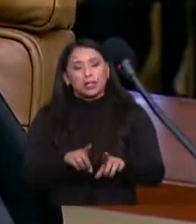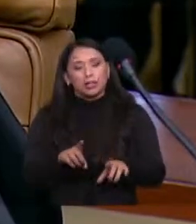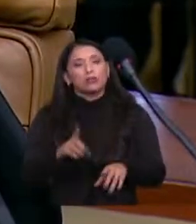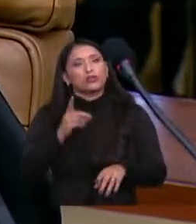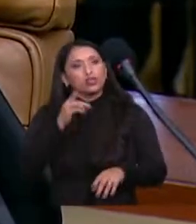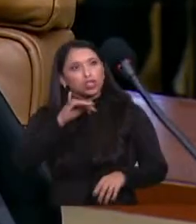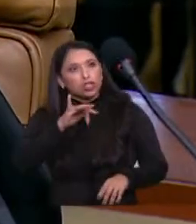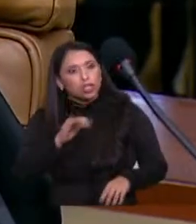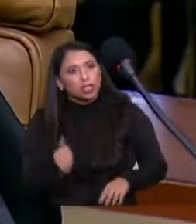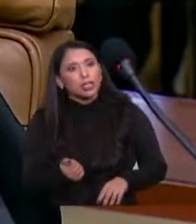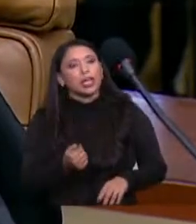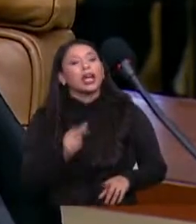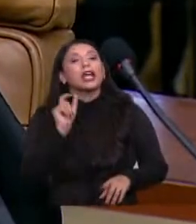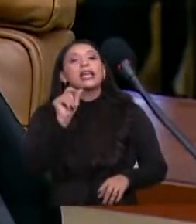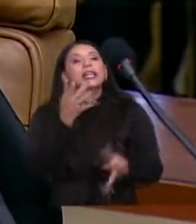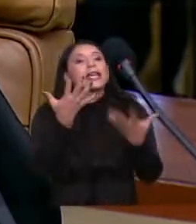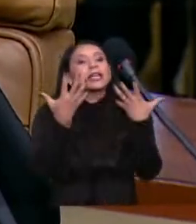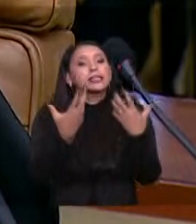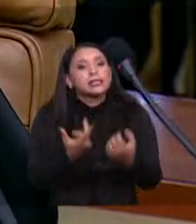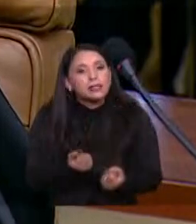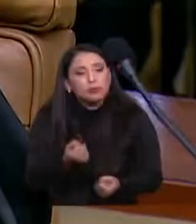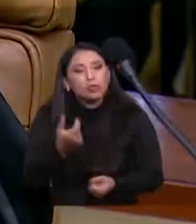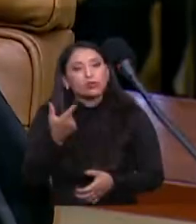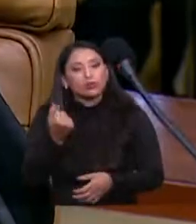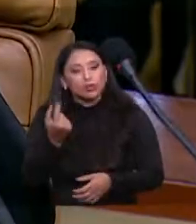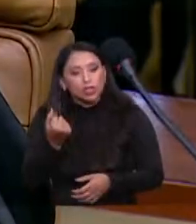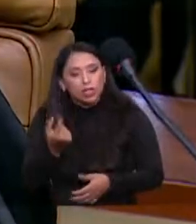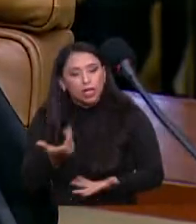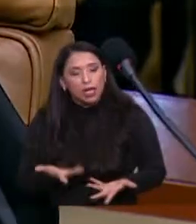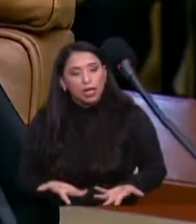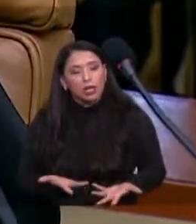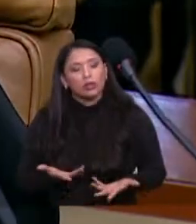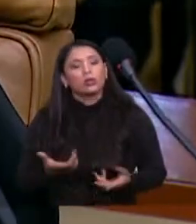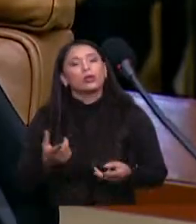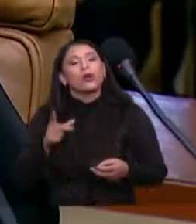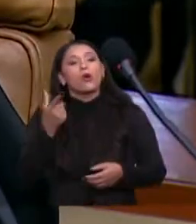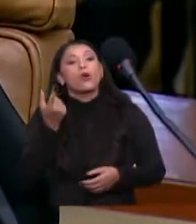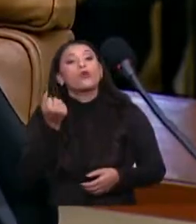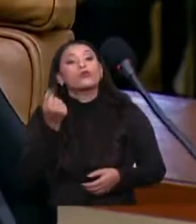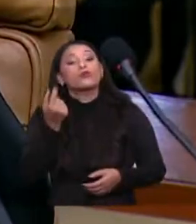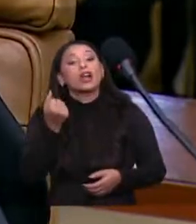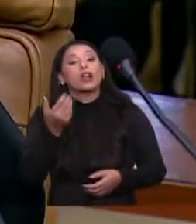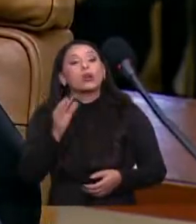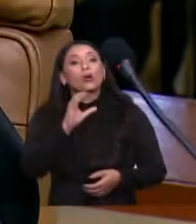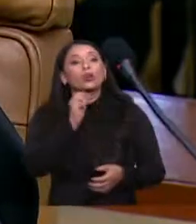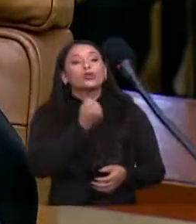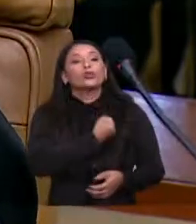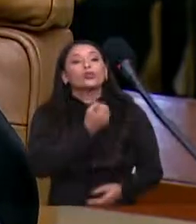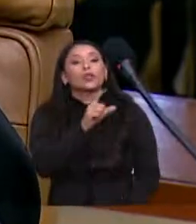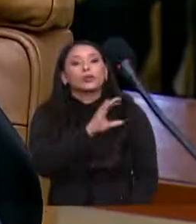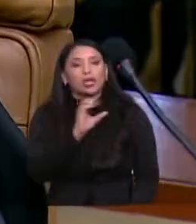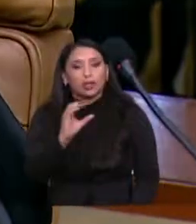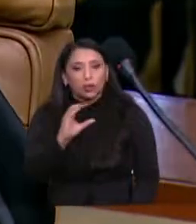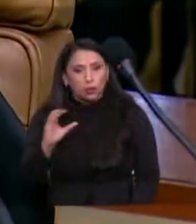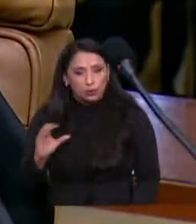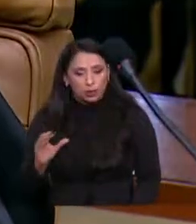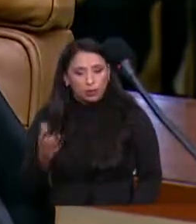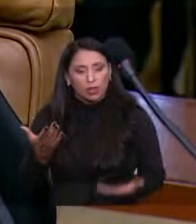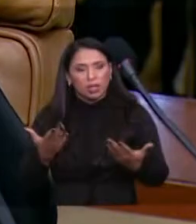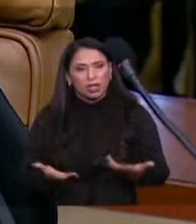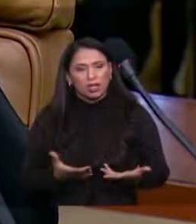data beneficiado o beneficiário valor e conta e assim